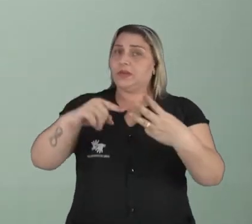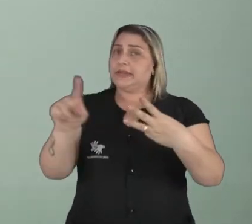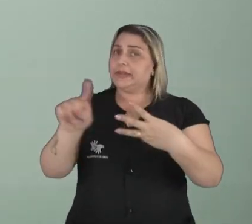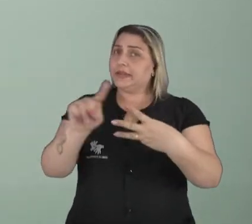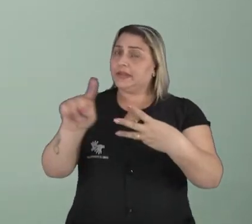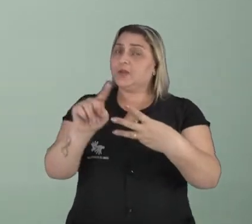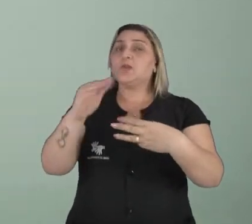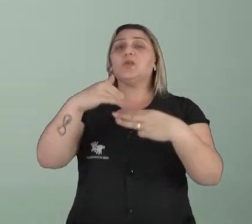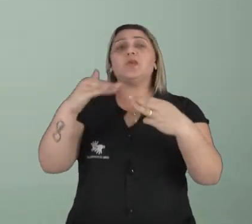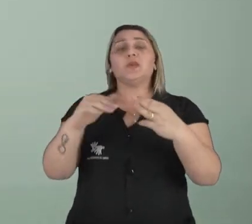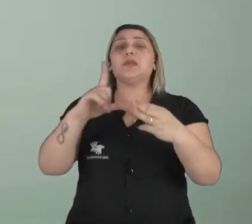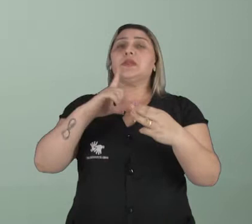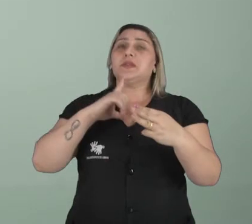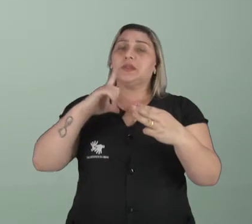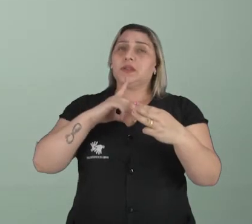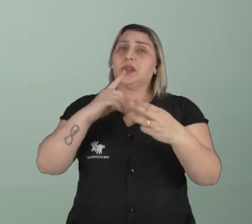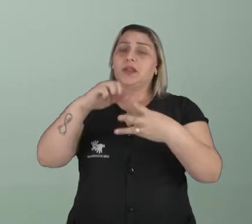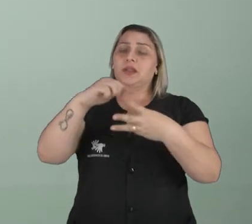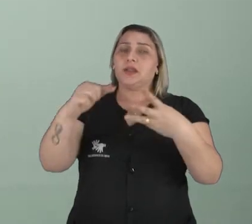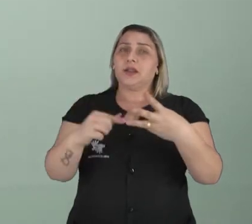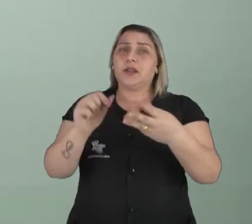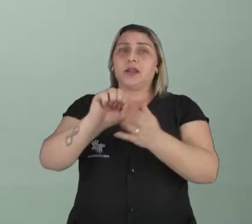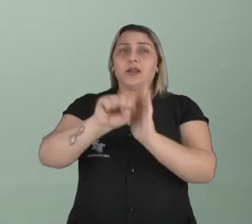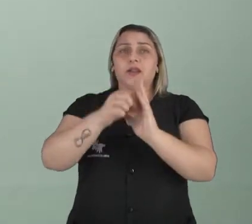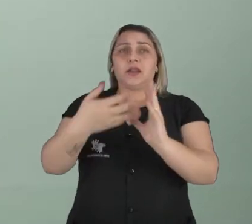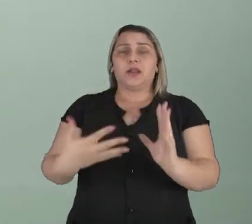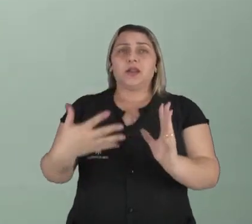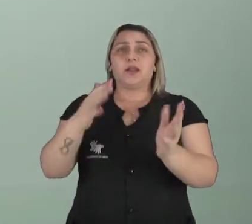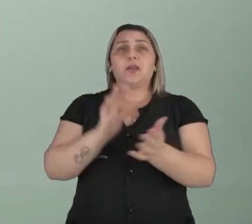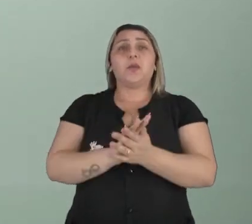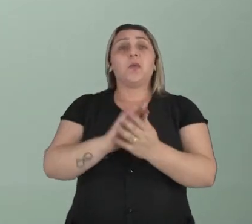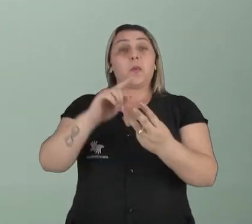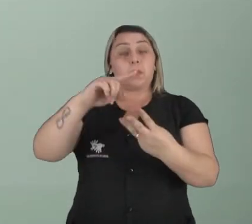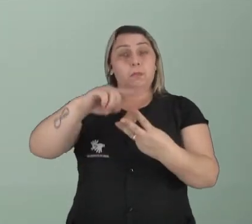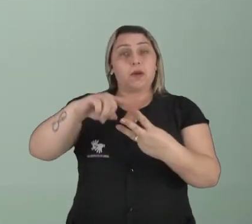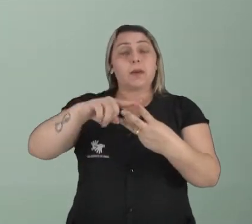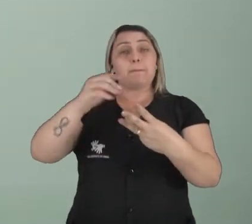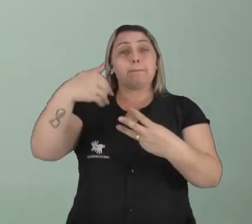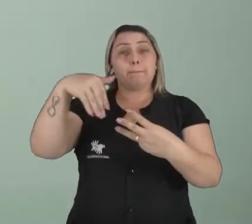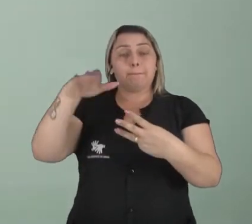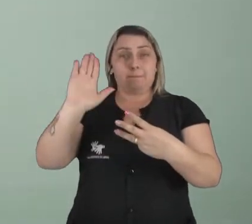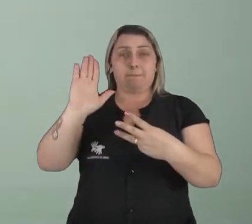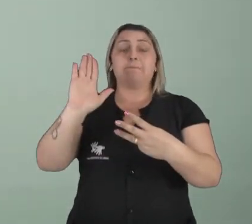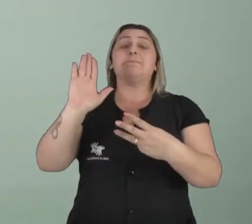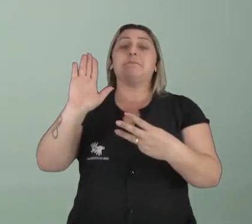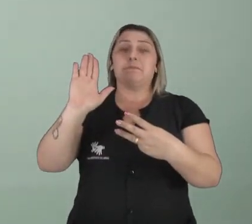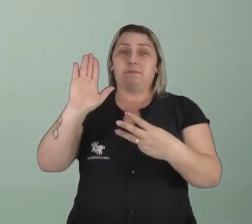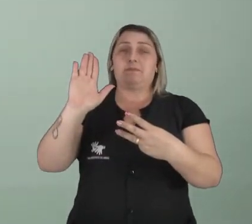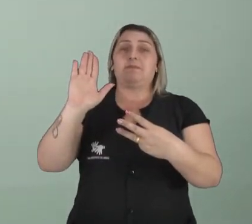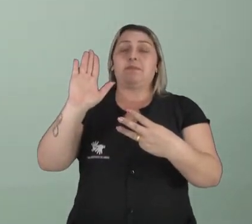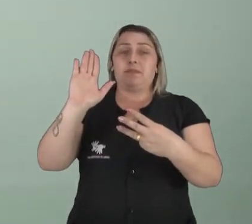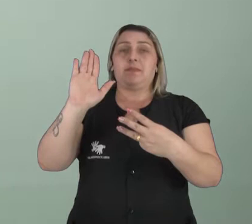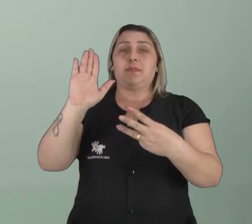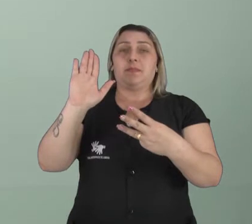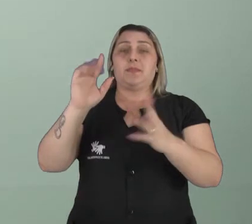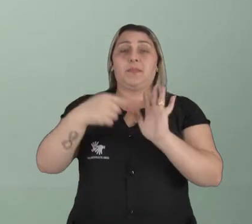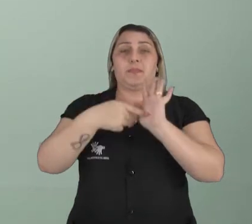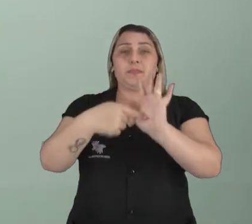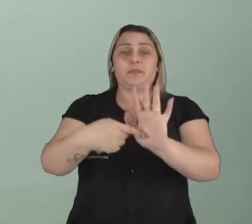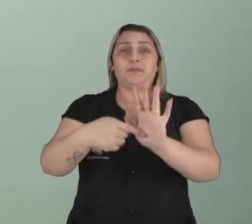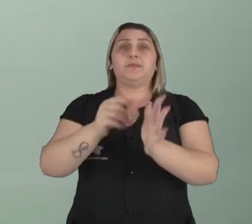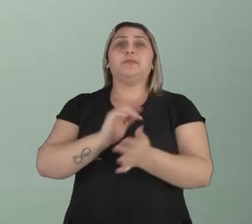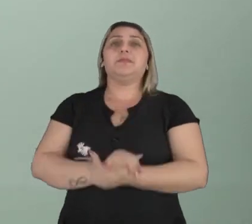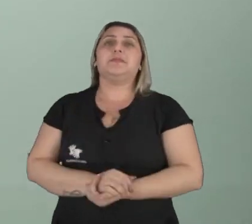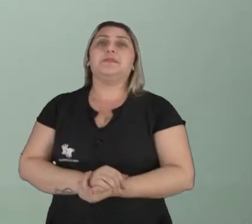não todos possuem três características no entanto uma dela é quem mais se sobressai tá certo